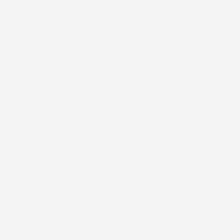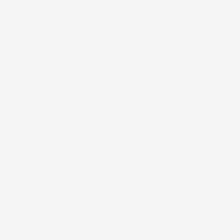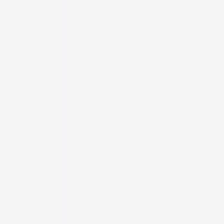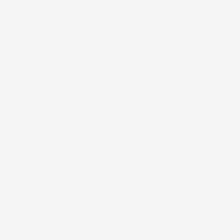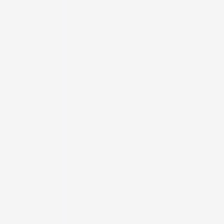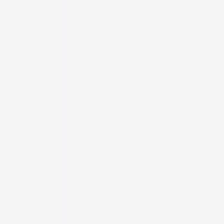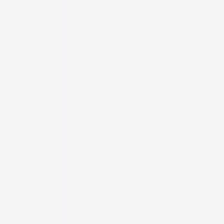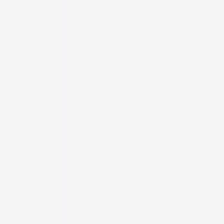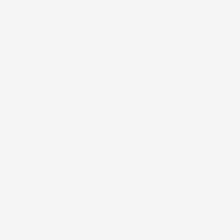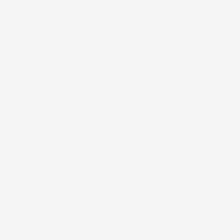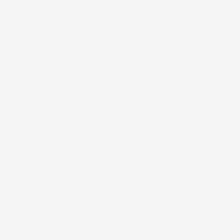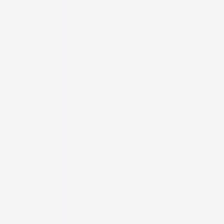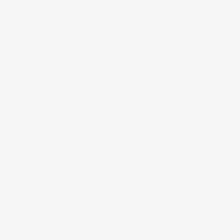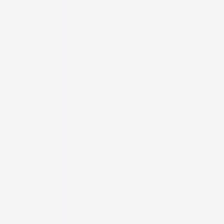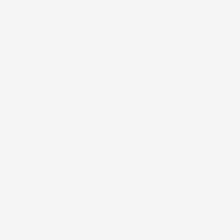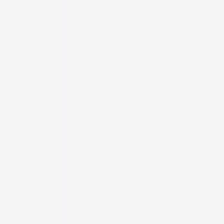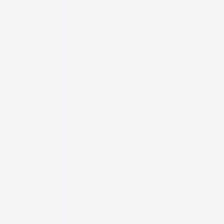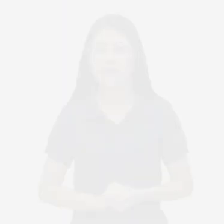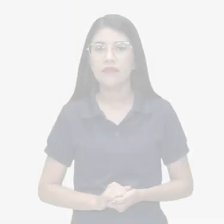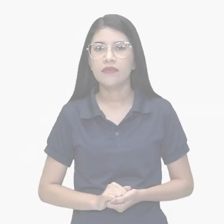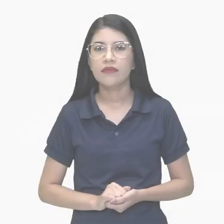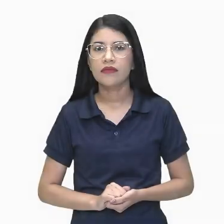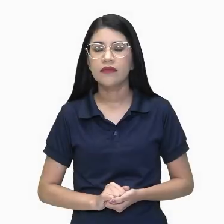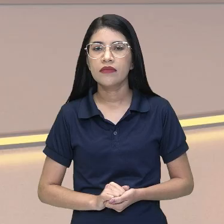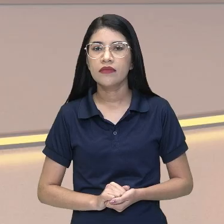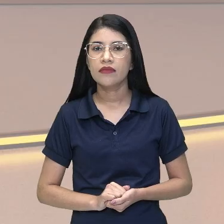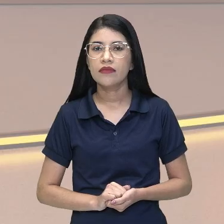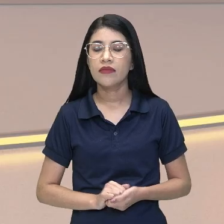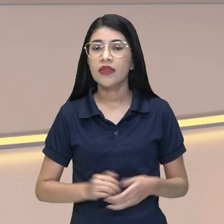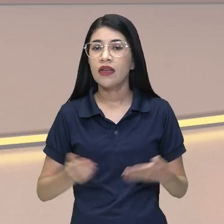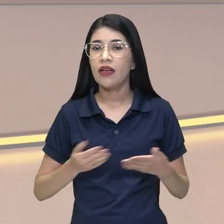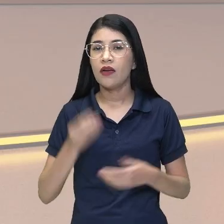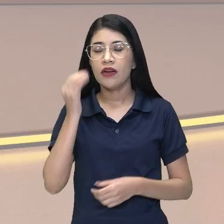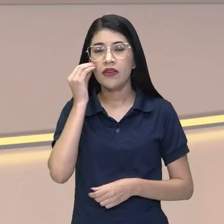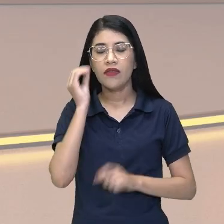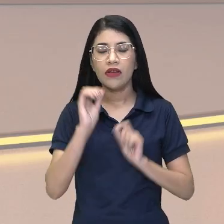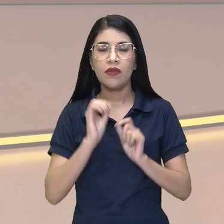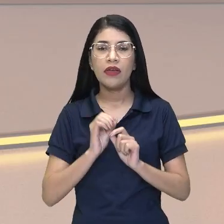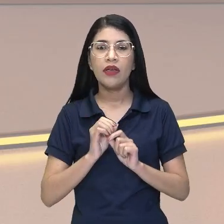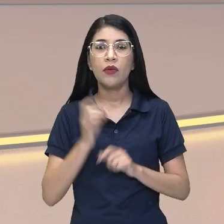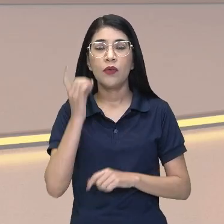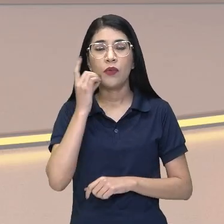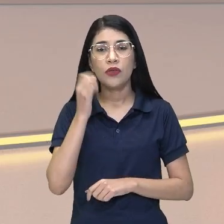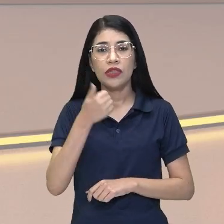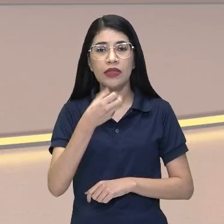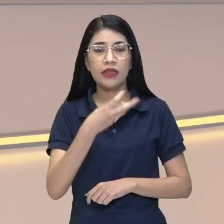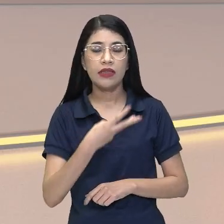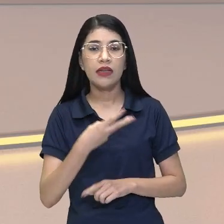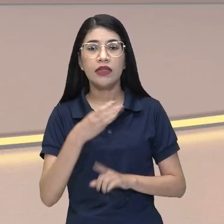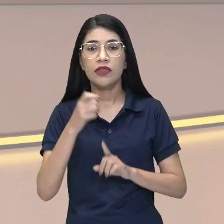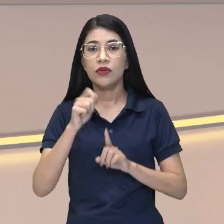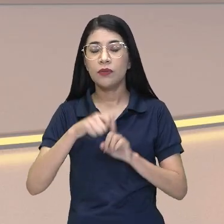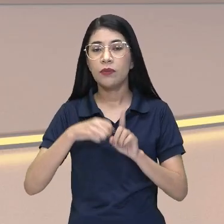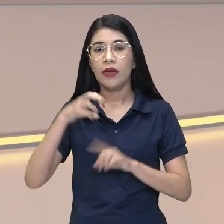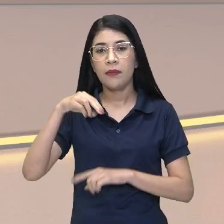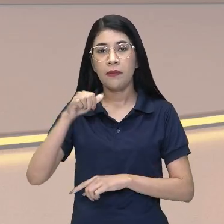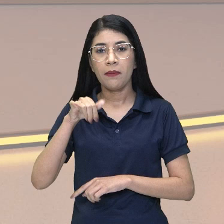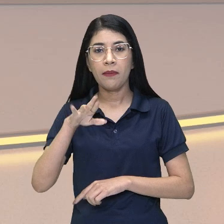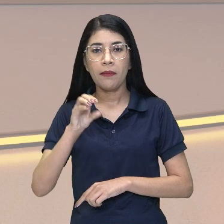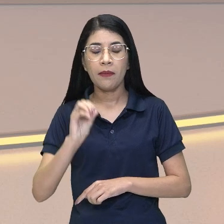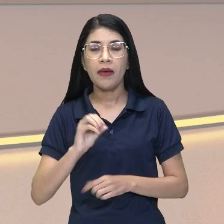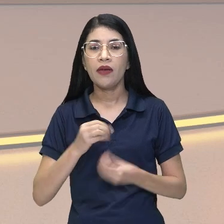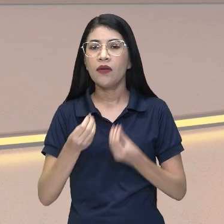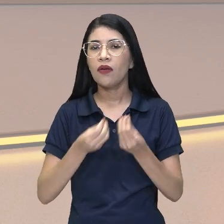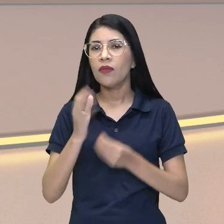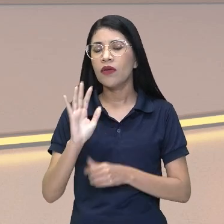1888. Enfim, a abolição, né? A liberdade dos negros escravizados chegou. E aí nós vamos ver como é que isso se